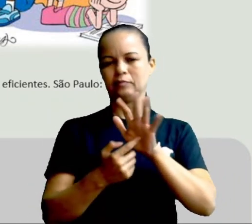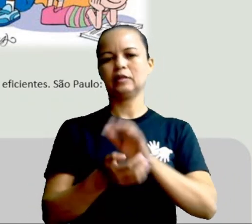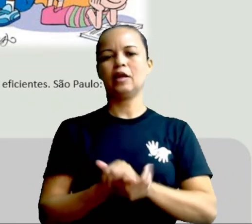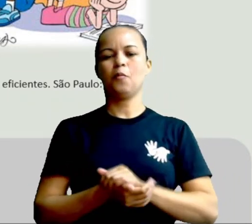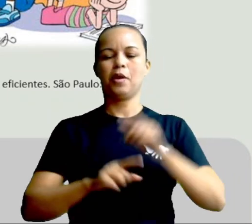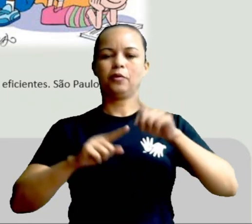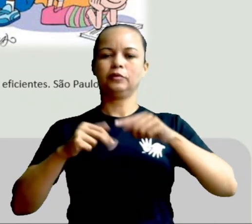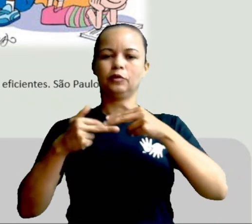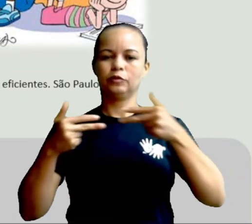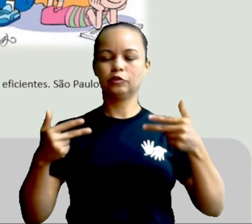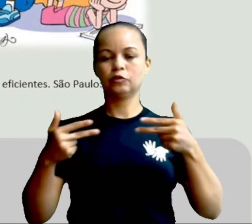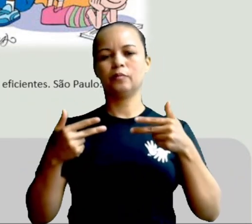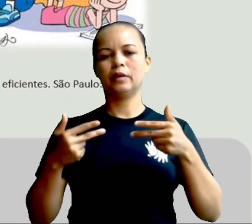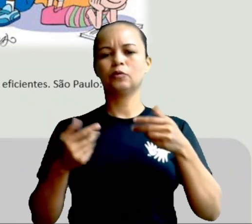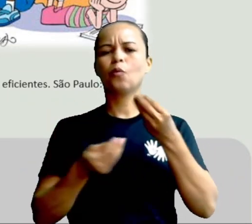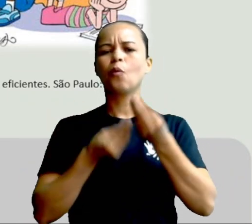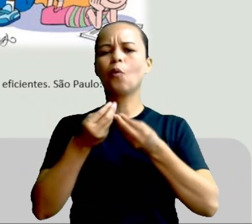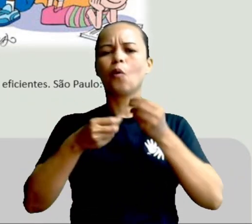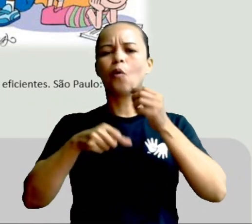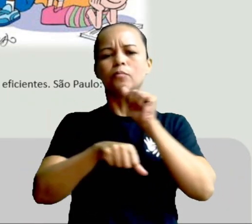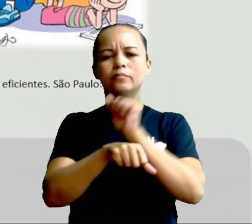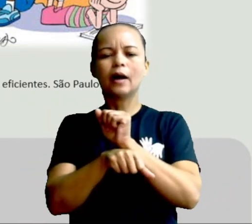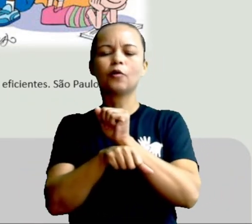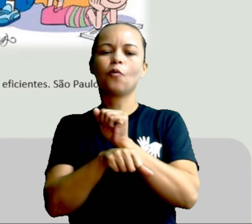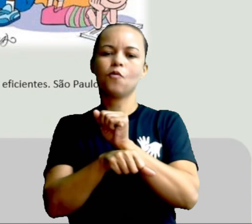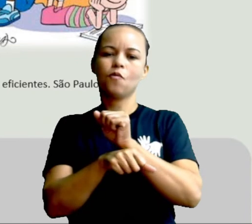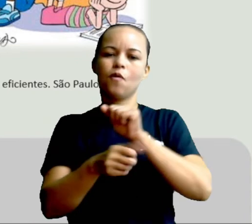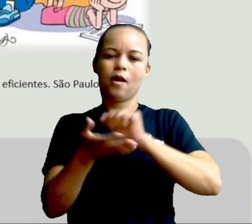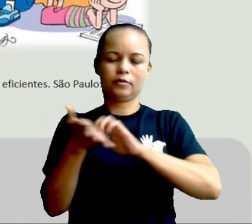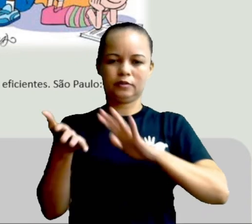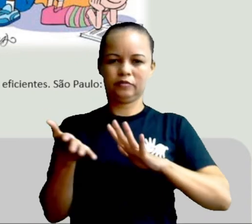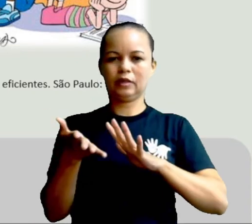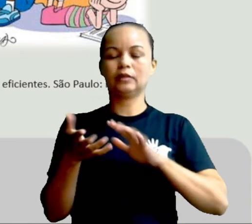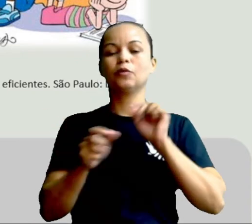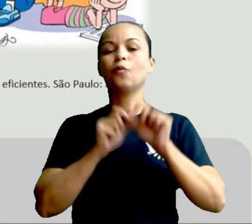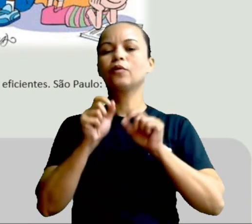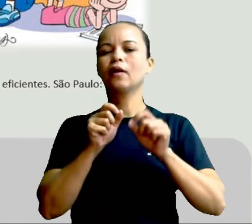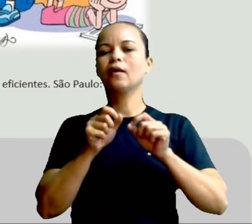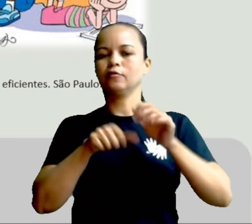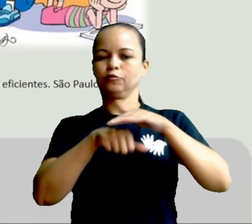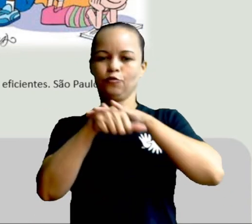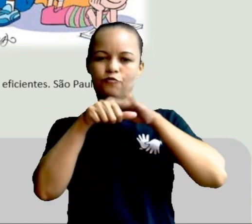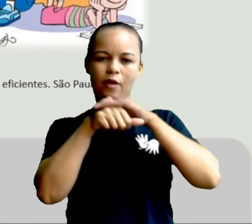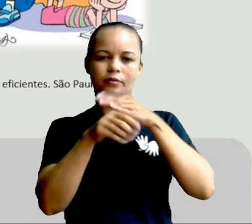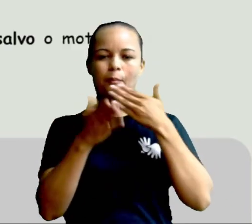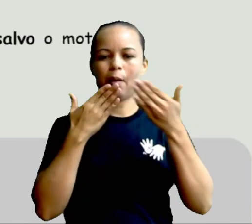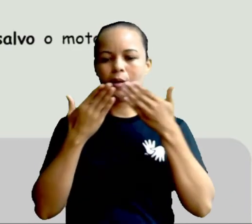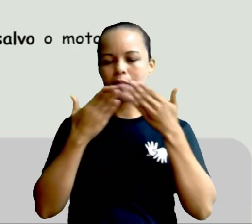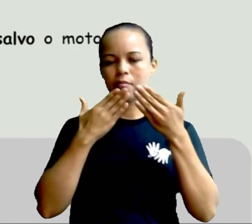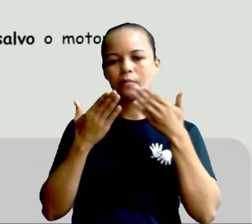Isso, meio ou instrumento, né? Como foi que ele interrompeu a lição? Com conversas.